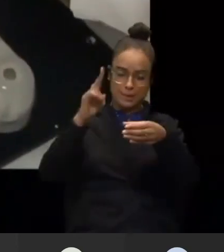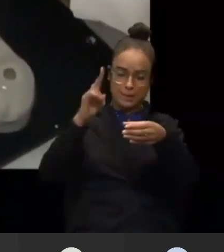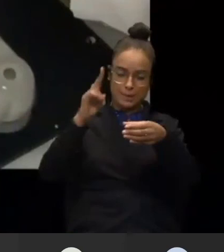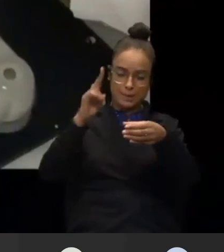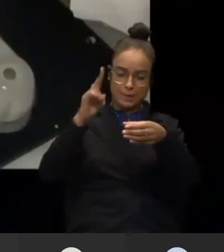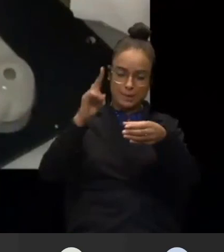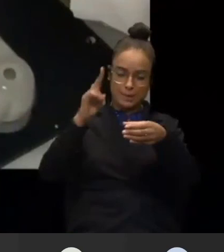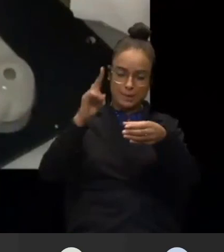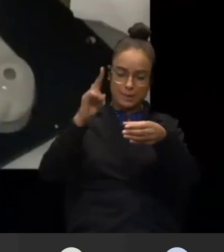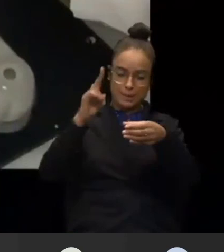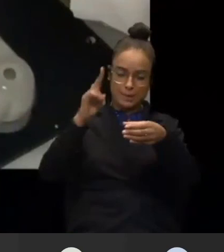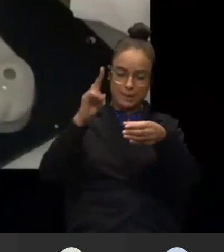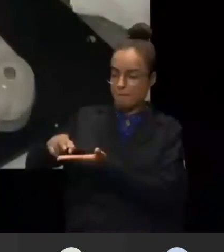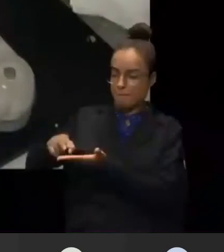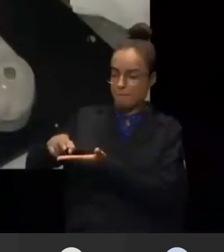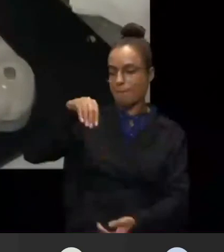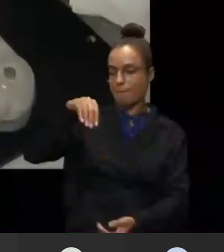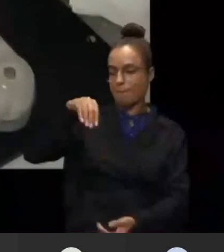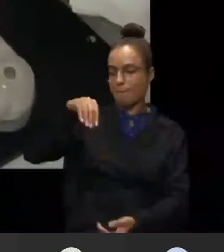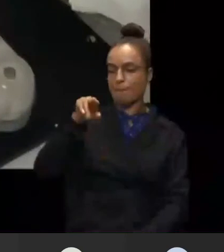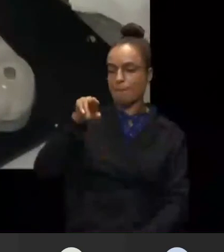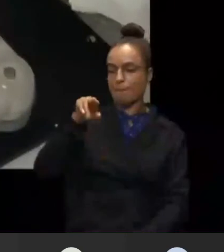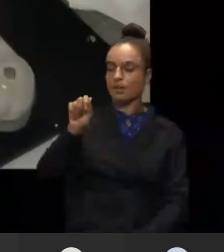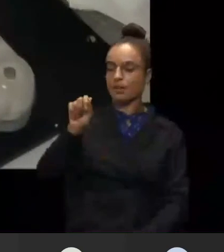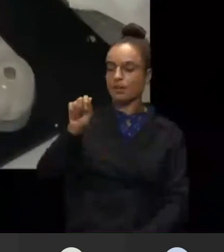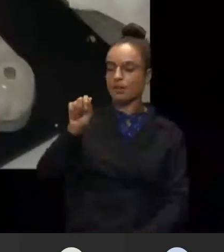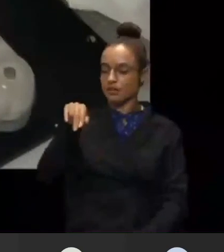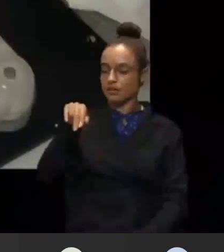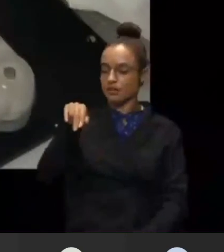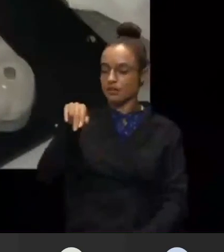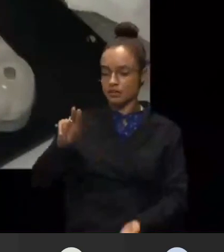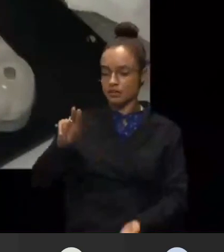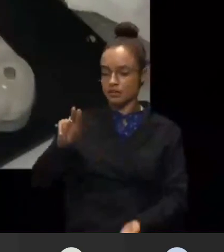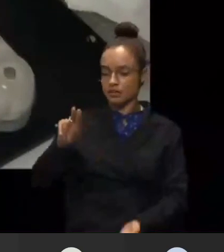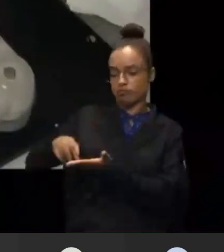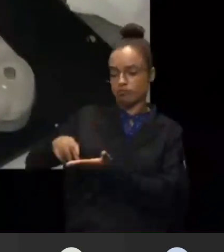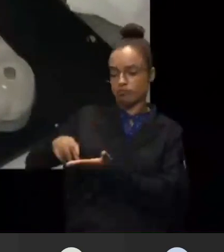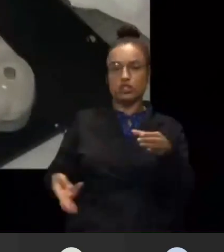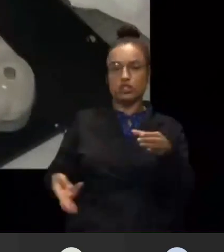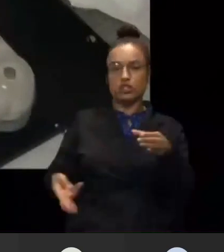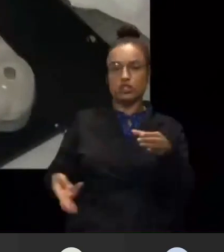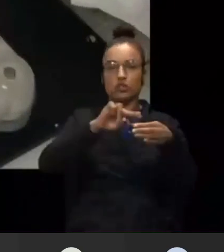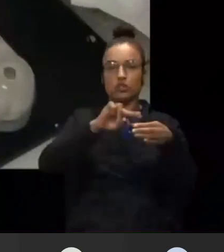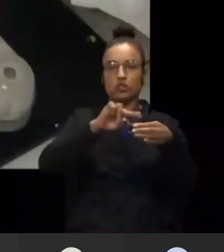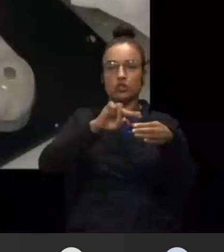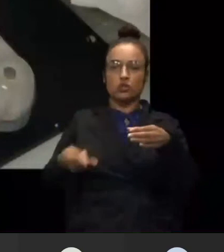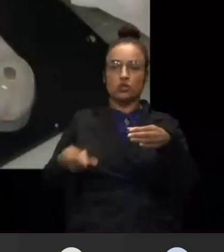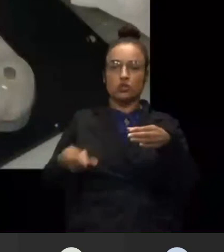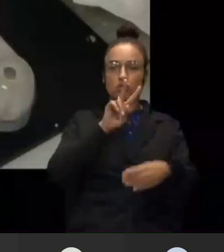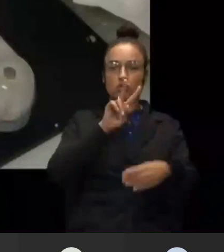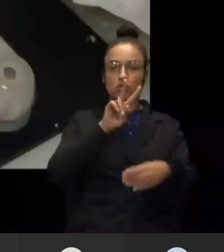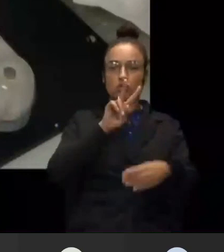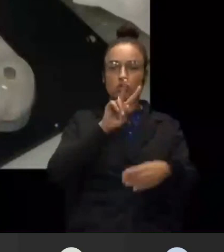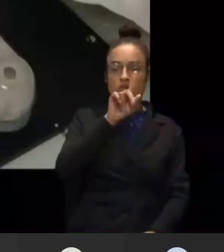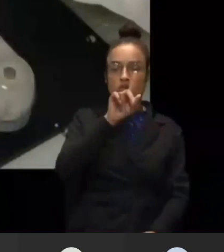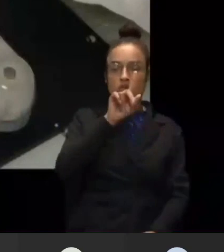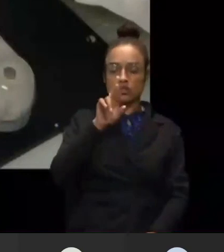auxílio de outra espátula, você pega um pouco de margarina e vai colocando no becker até chegar ao peso de 2 gramas.